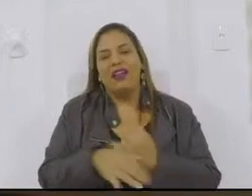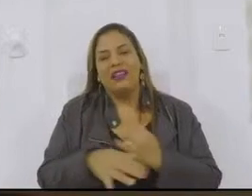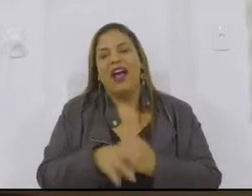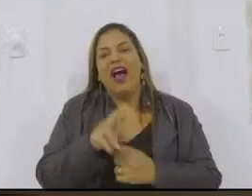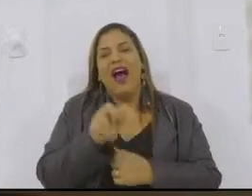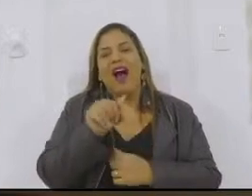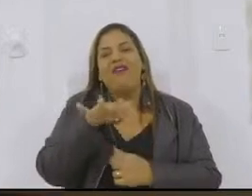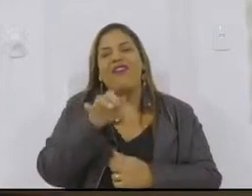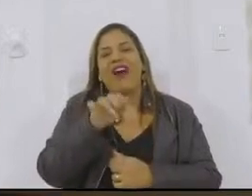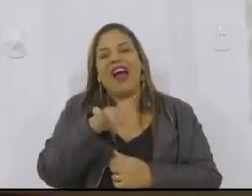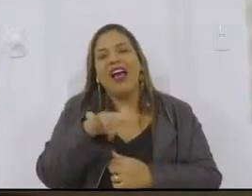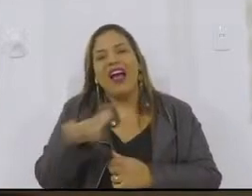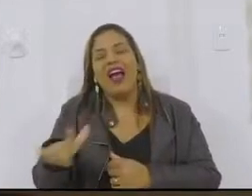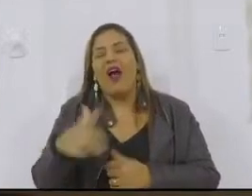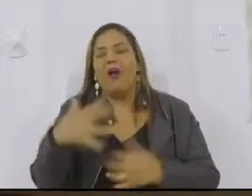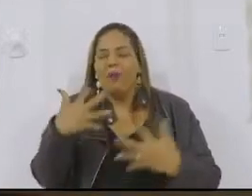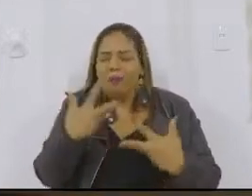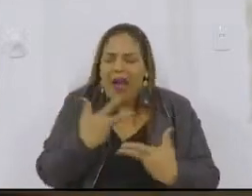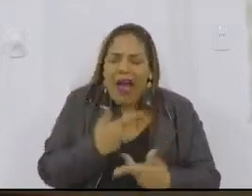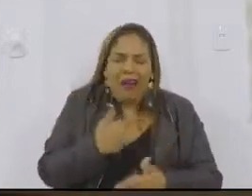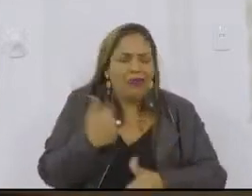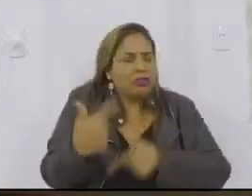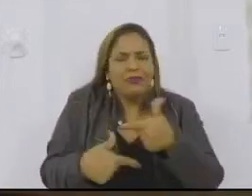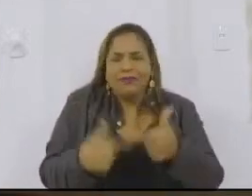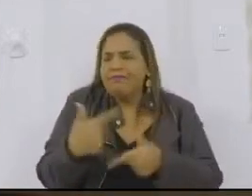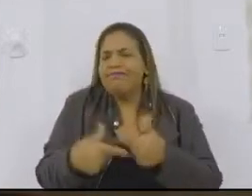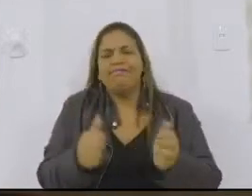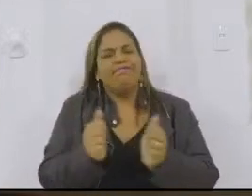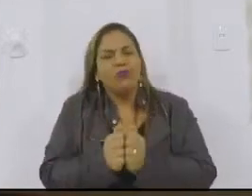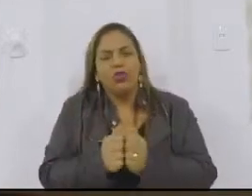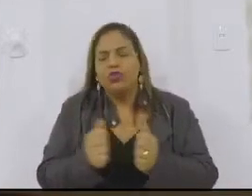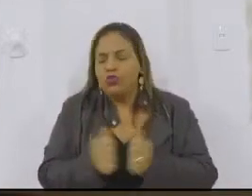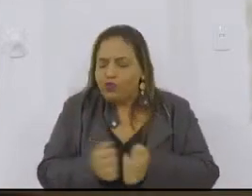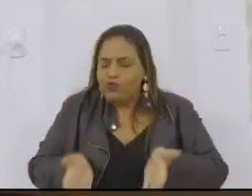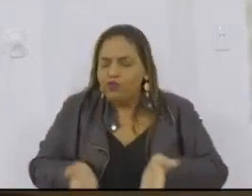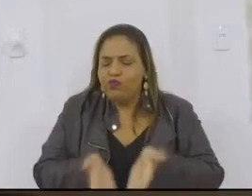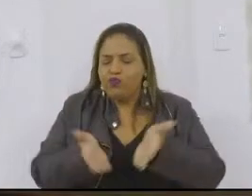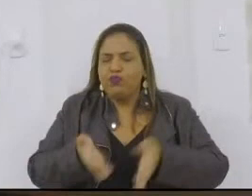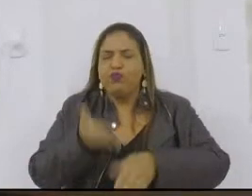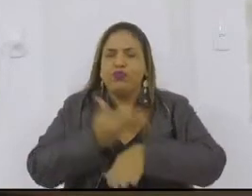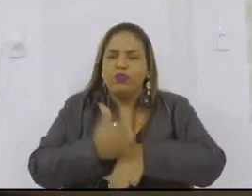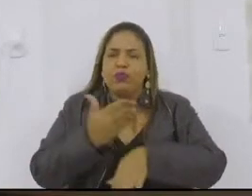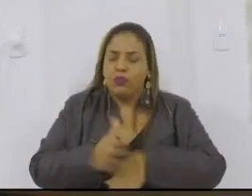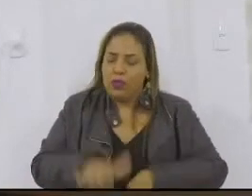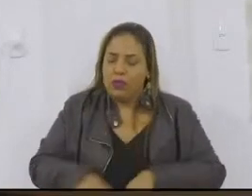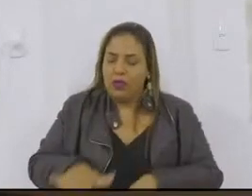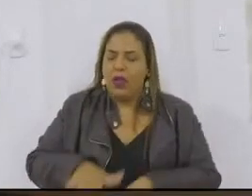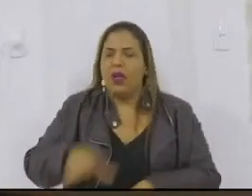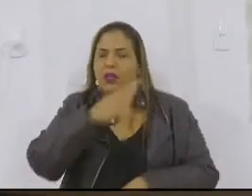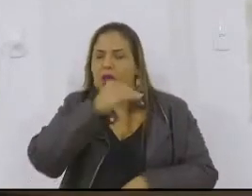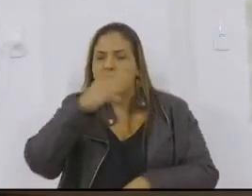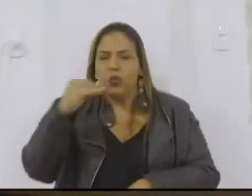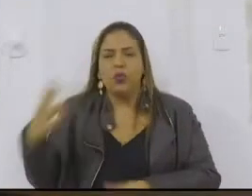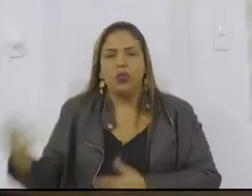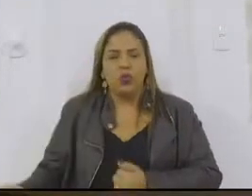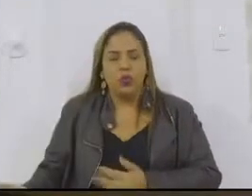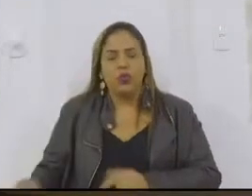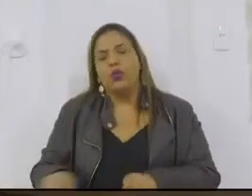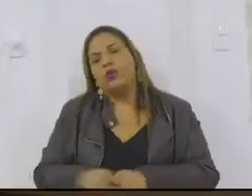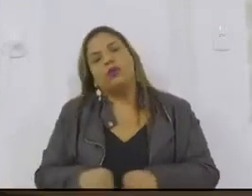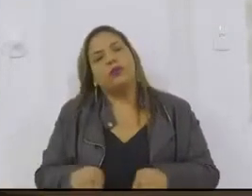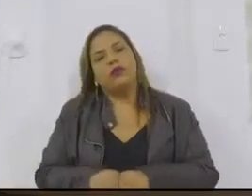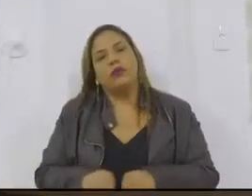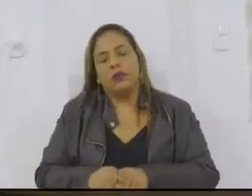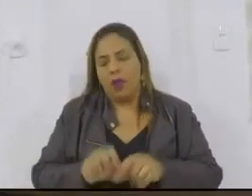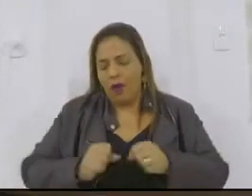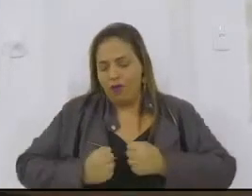desenvolve um belo trabalho em nosso município, com crianças, jovens e adultos, que através da prática do jiu-jitsu vem encontrando na modalidade a